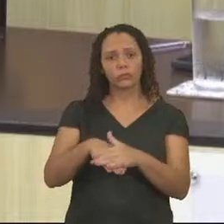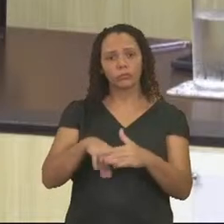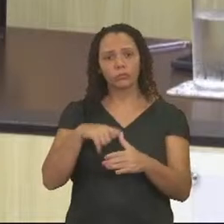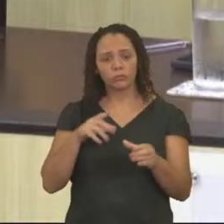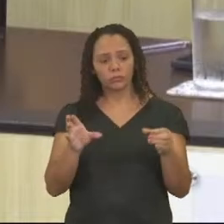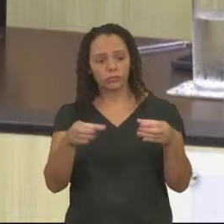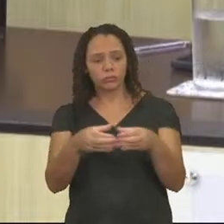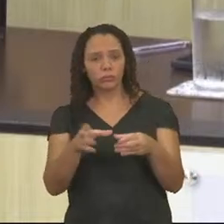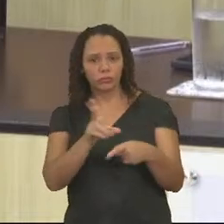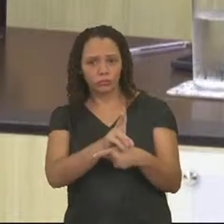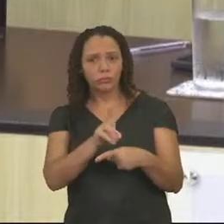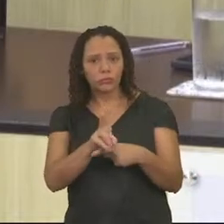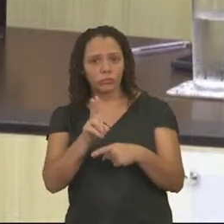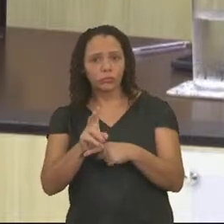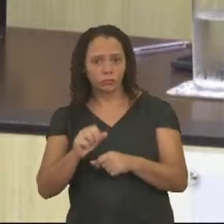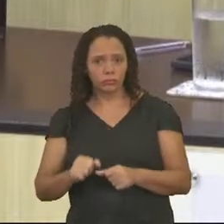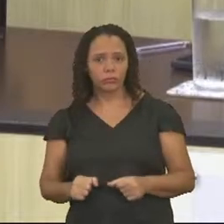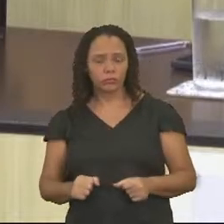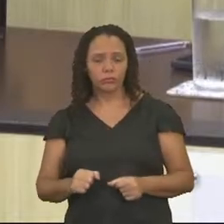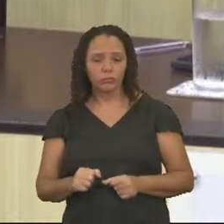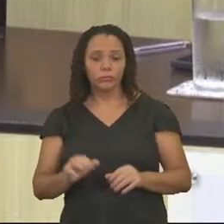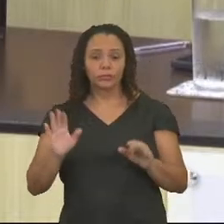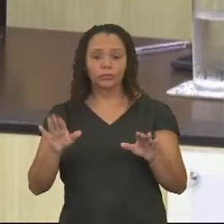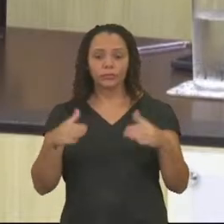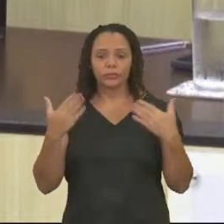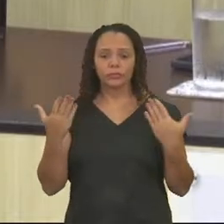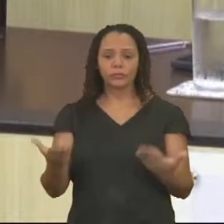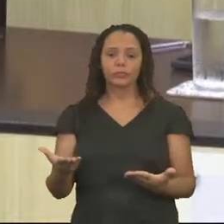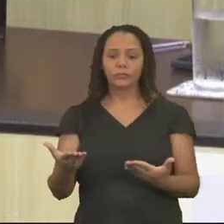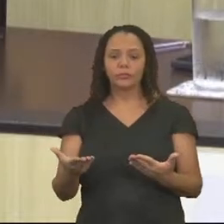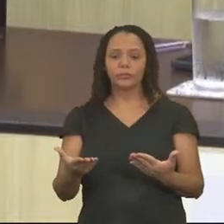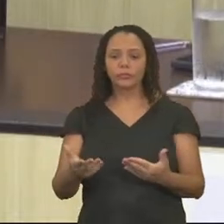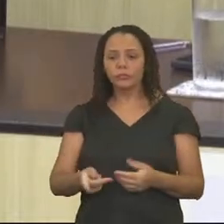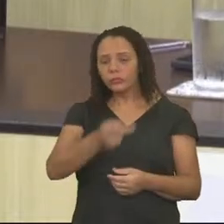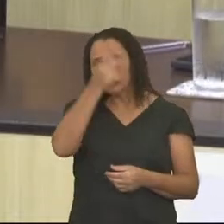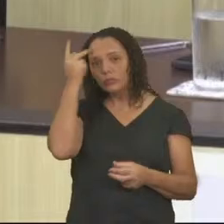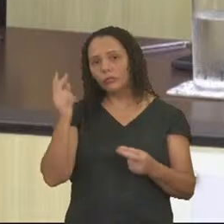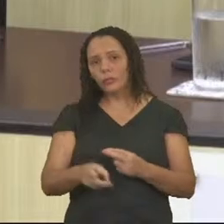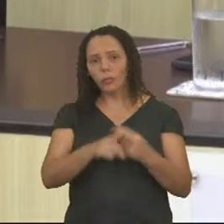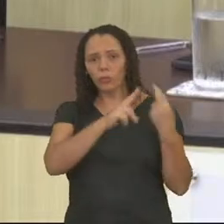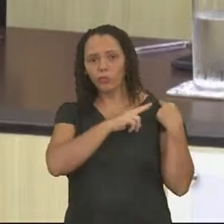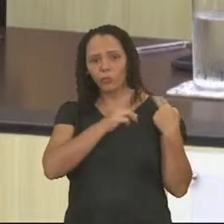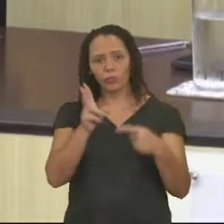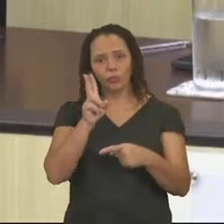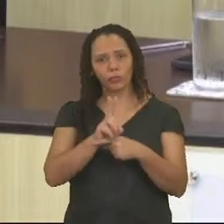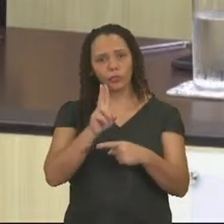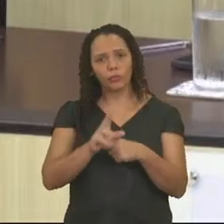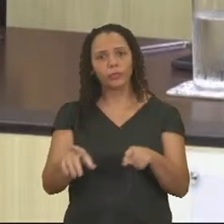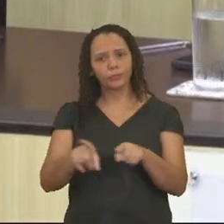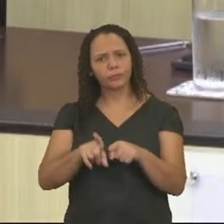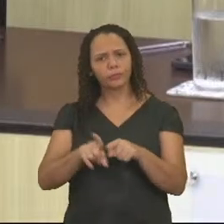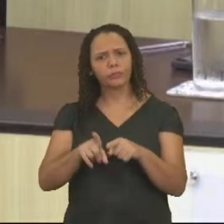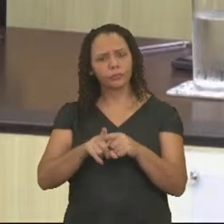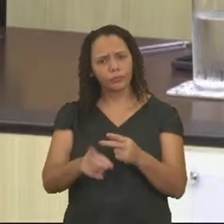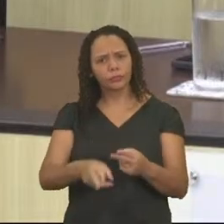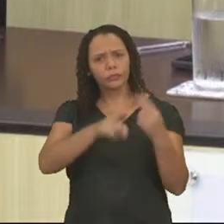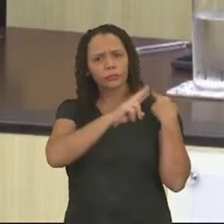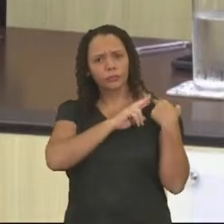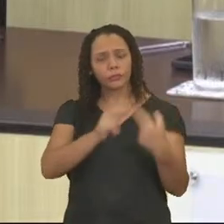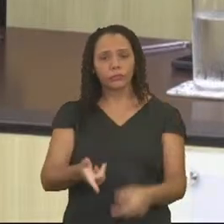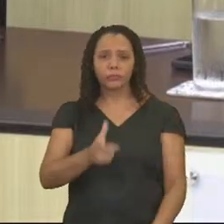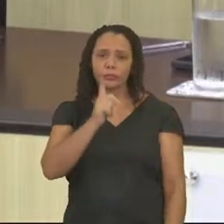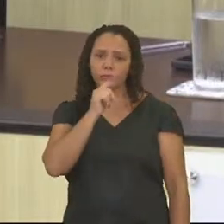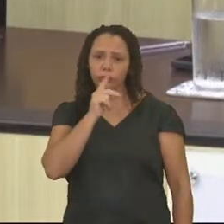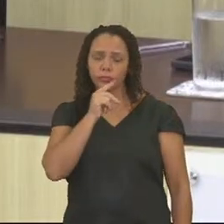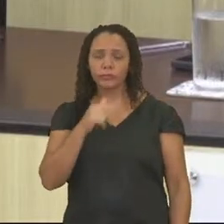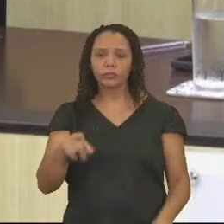equipe que cuida dela. Então, que esse cuidador tome conta da água também, porque é um